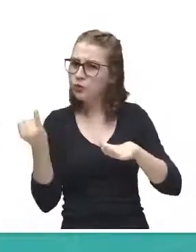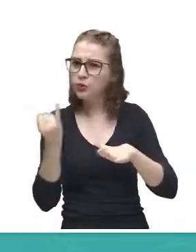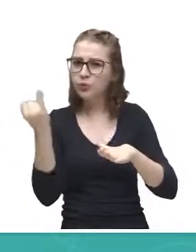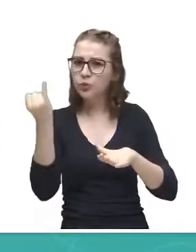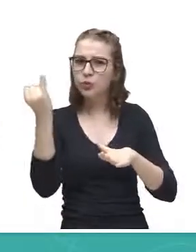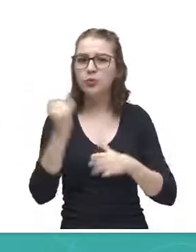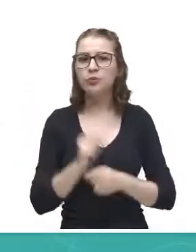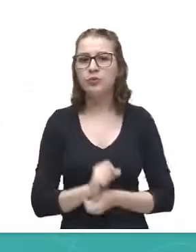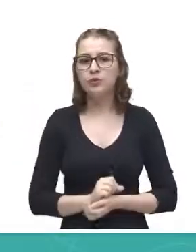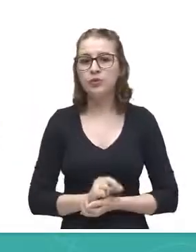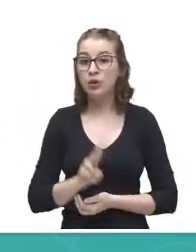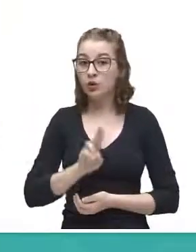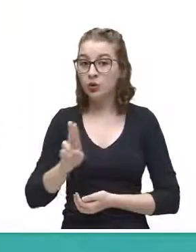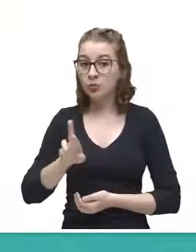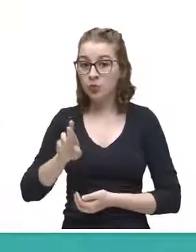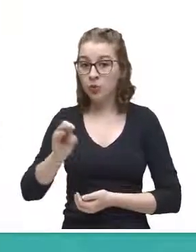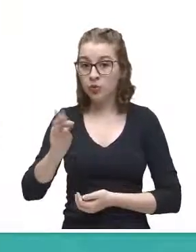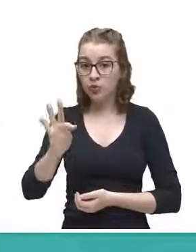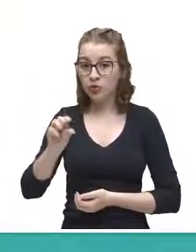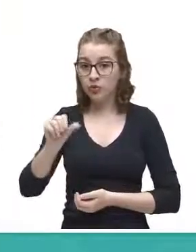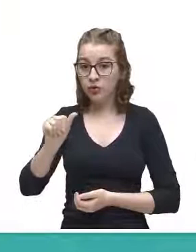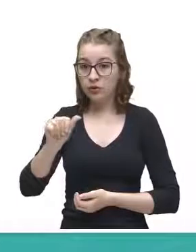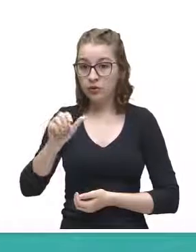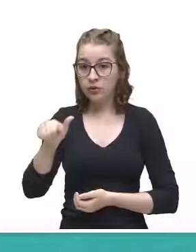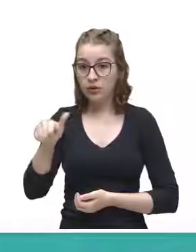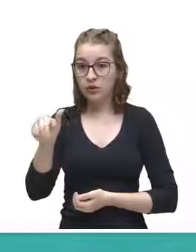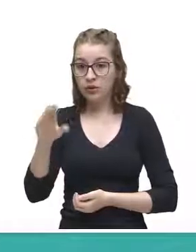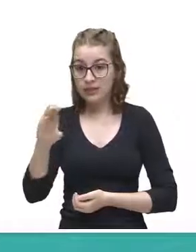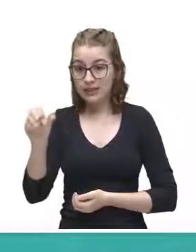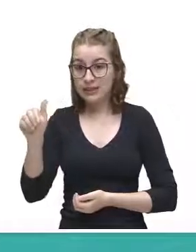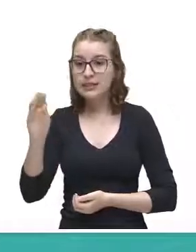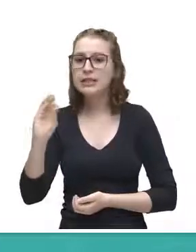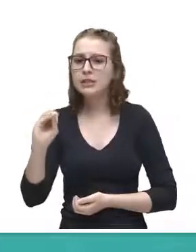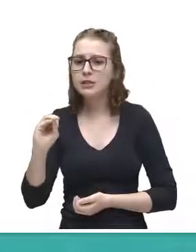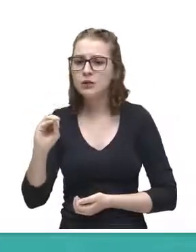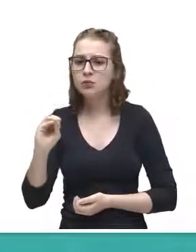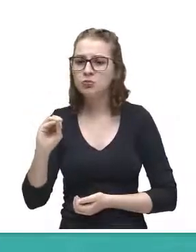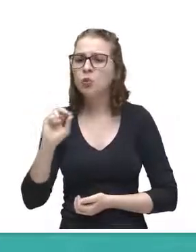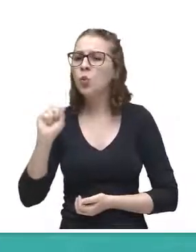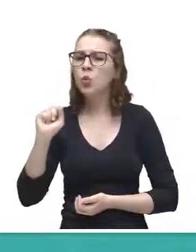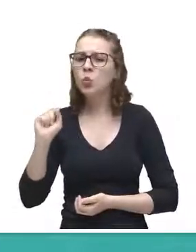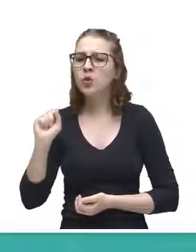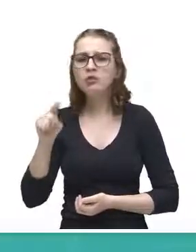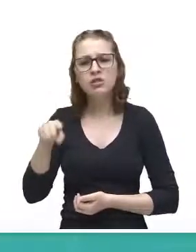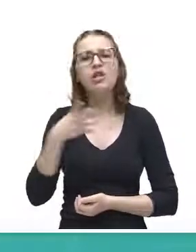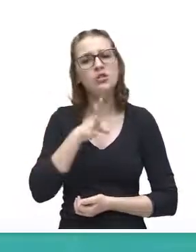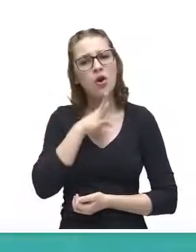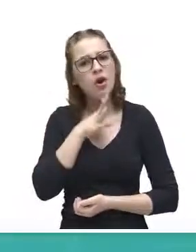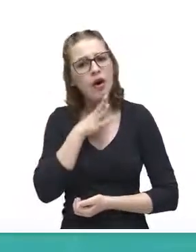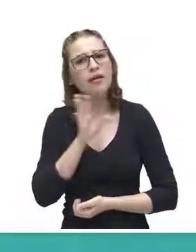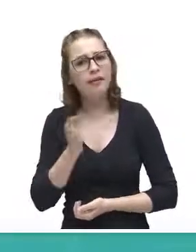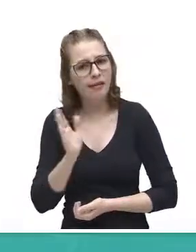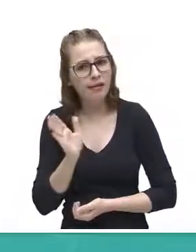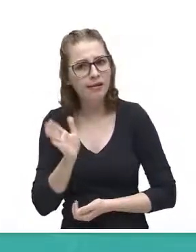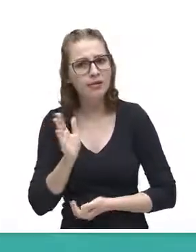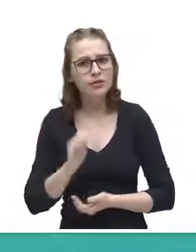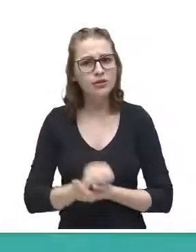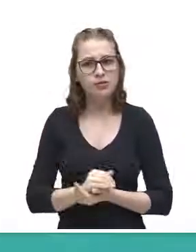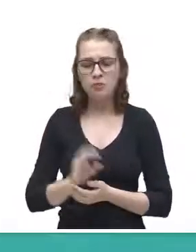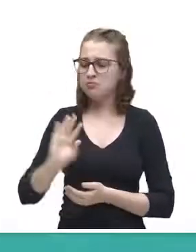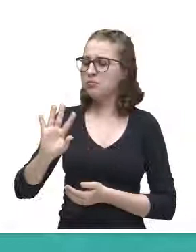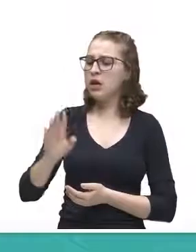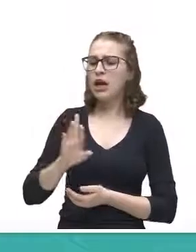movimento de rotação. Muitos de vocês já escutaram falar sobre o movimento de rotação, não é mesmo?